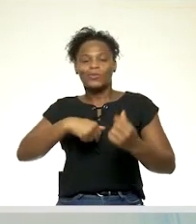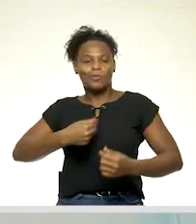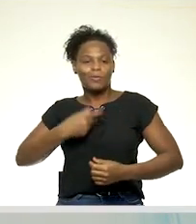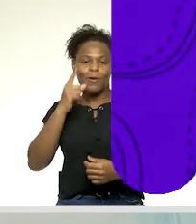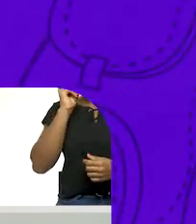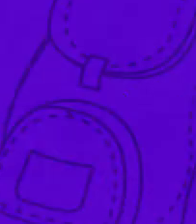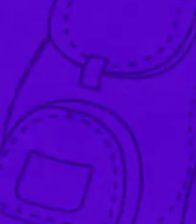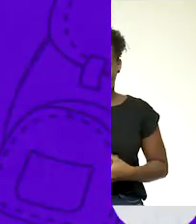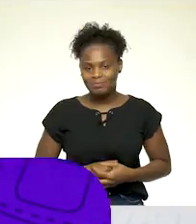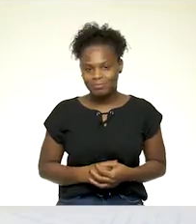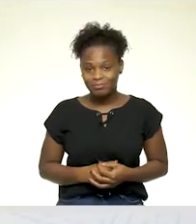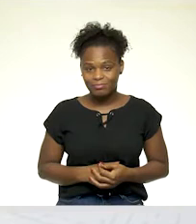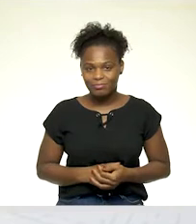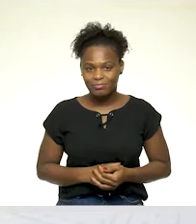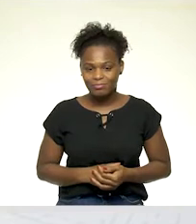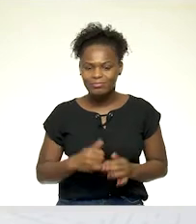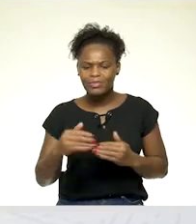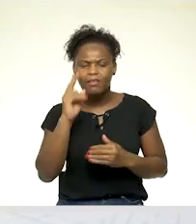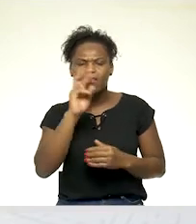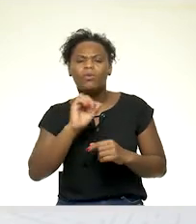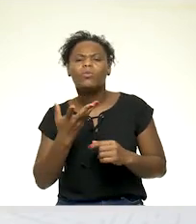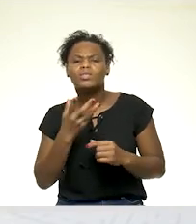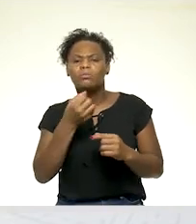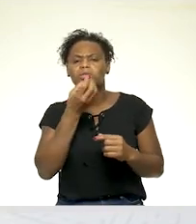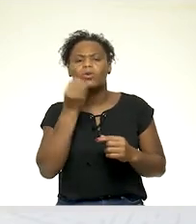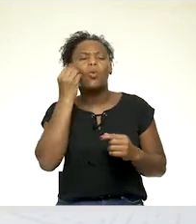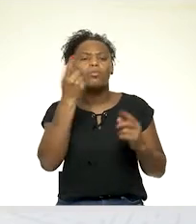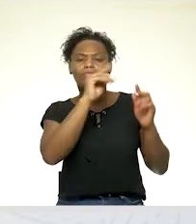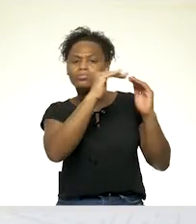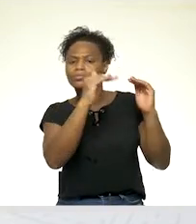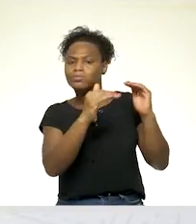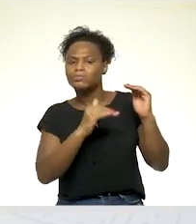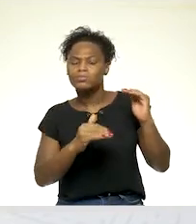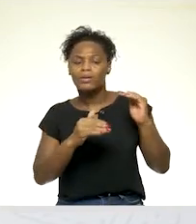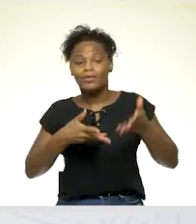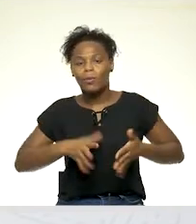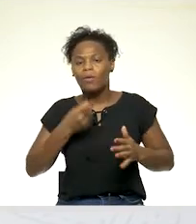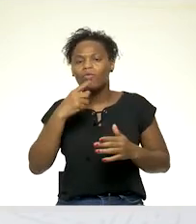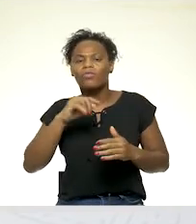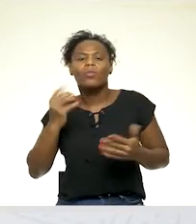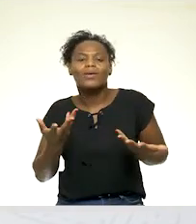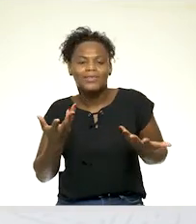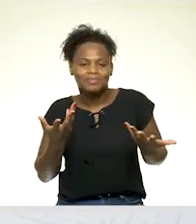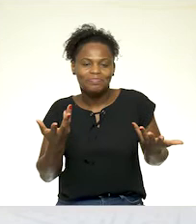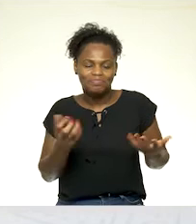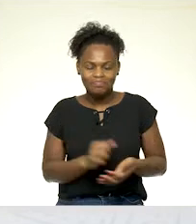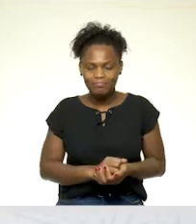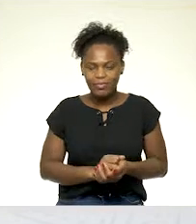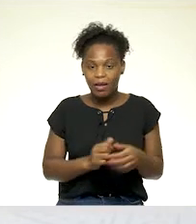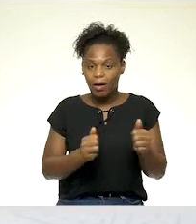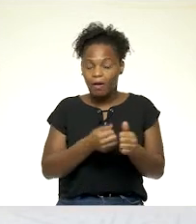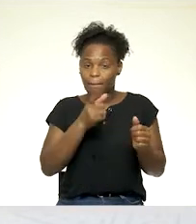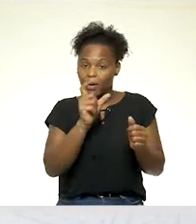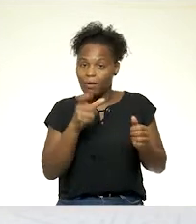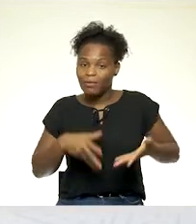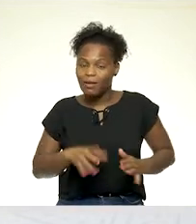homem. Vamos ver quais são as características do Renascimento. Com o